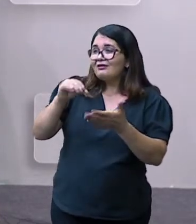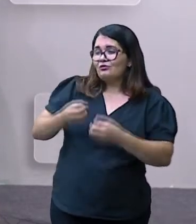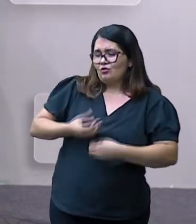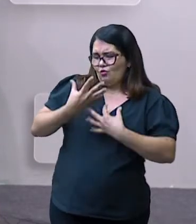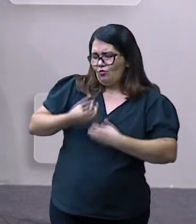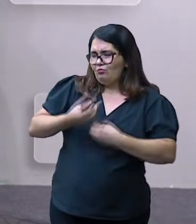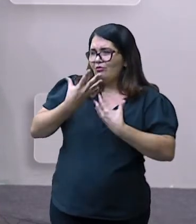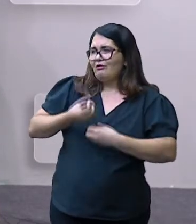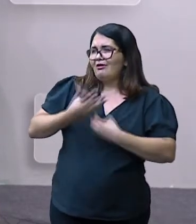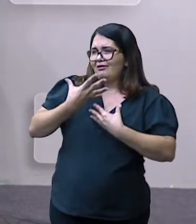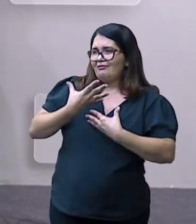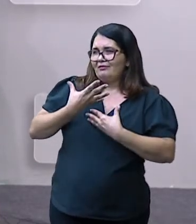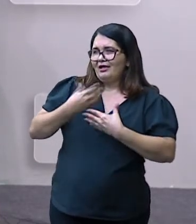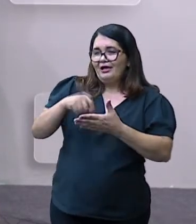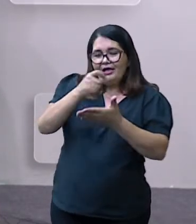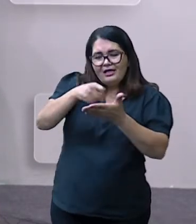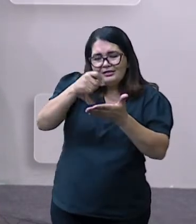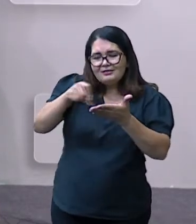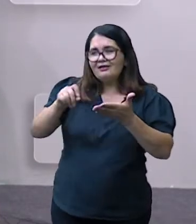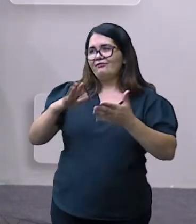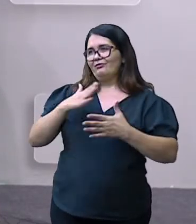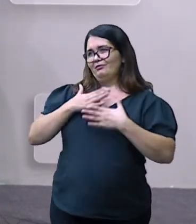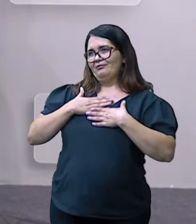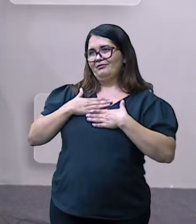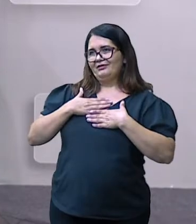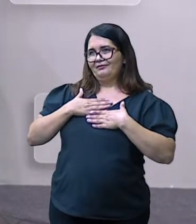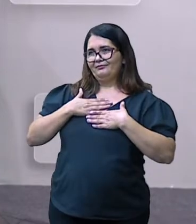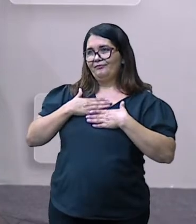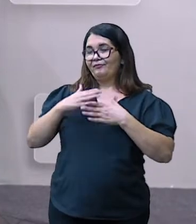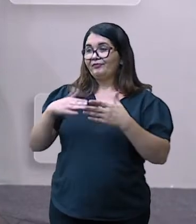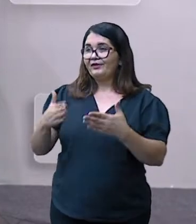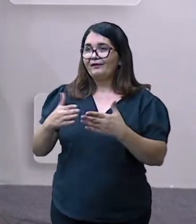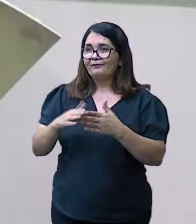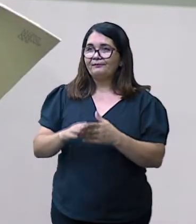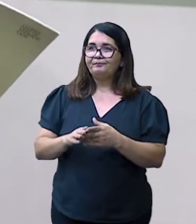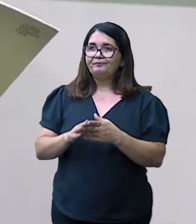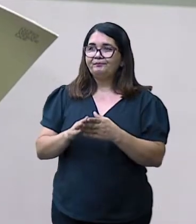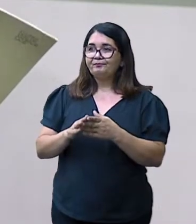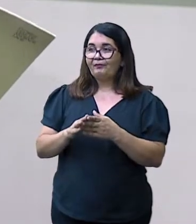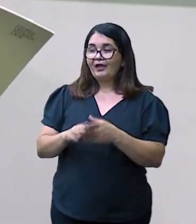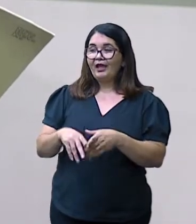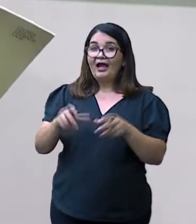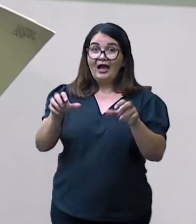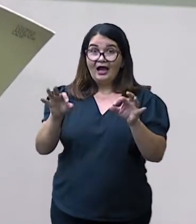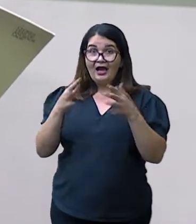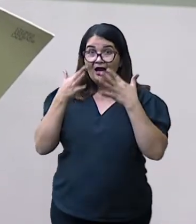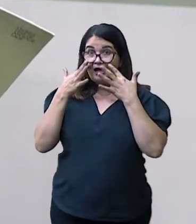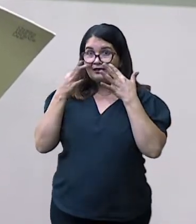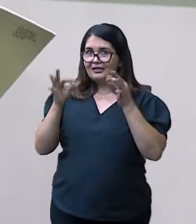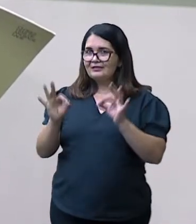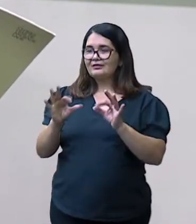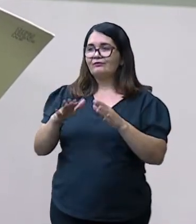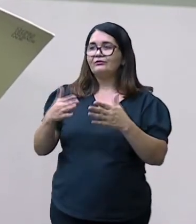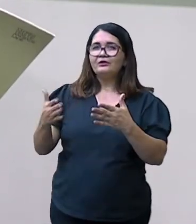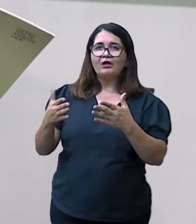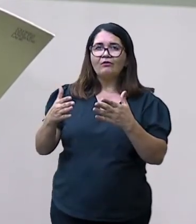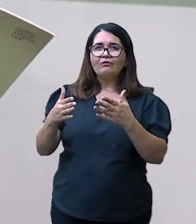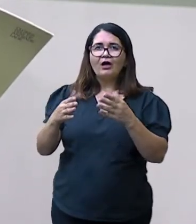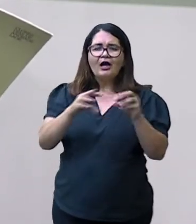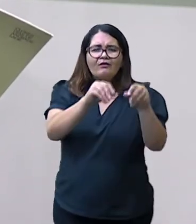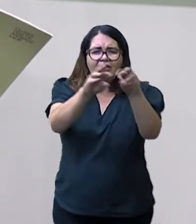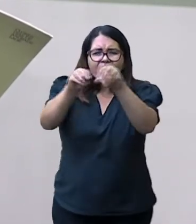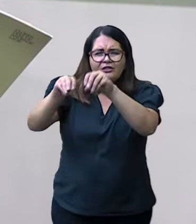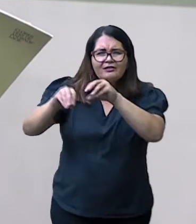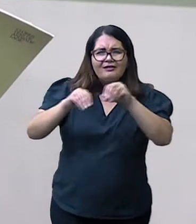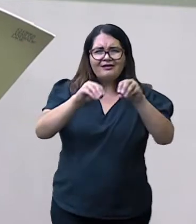com palavras. Ele fez uma escultura com palavras. Presta atenção. Fazer de areia, terra e